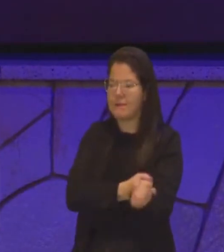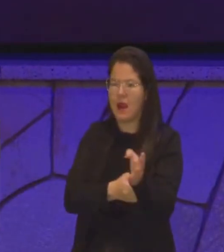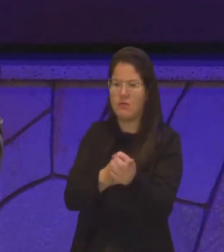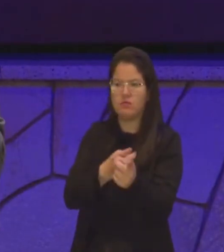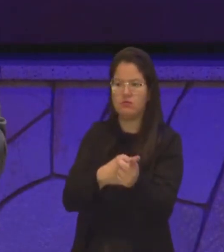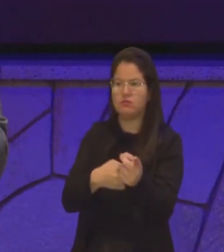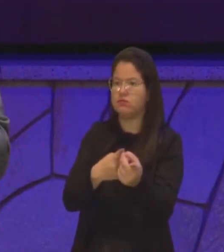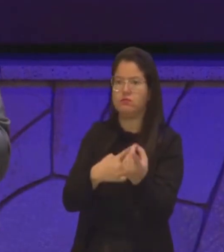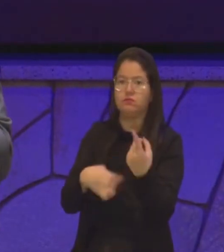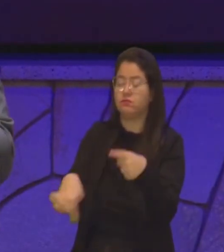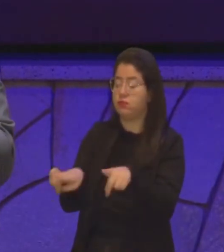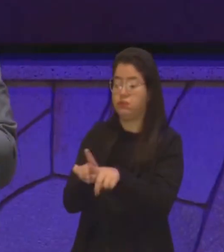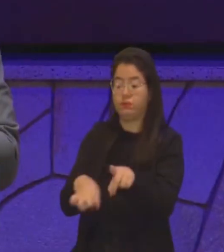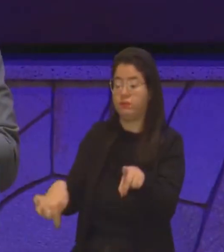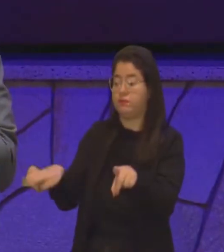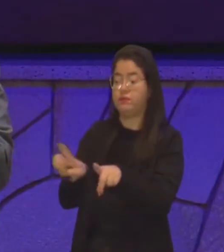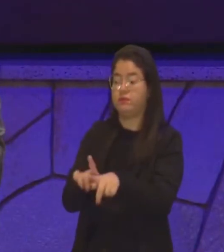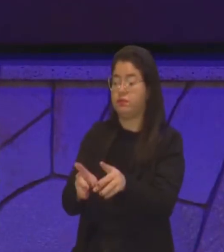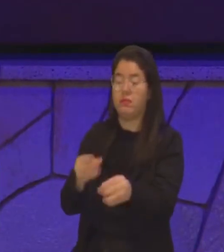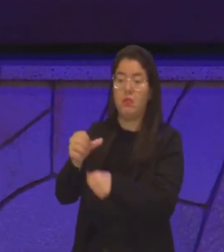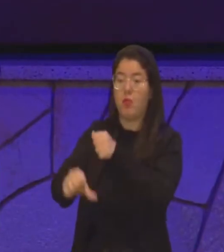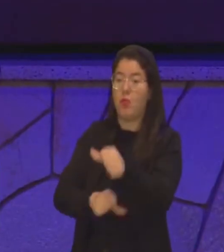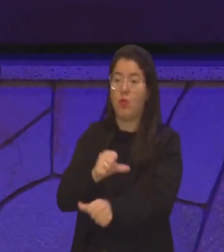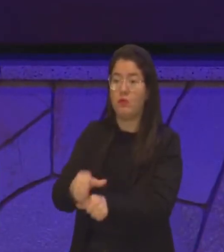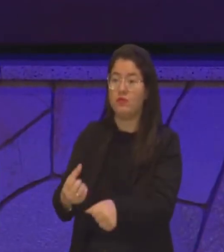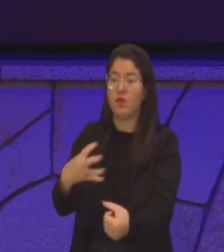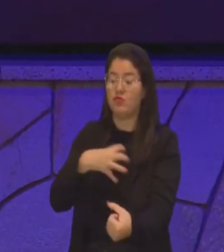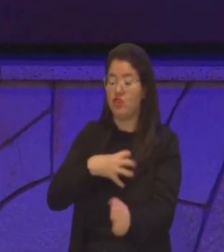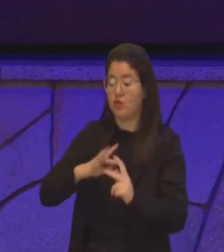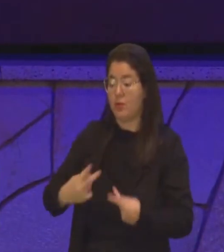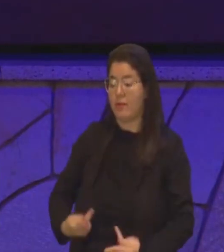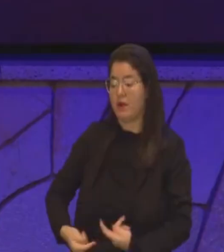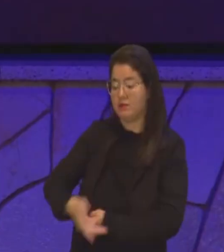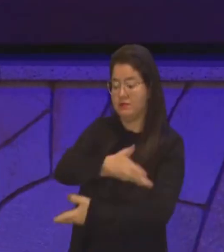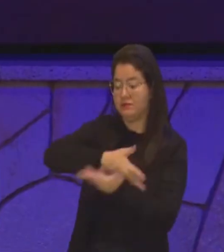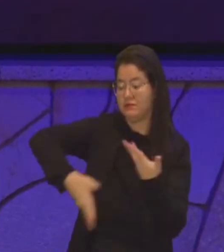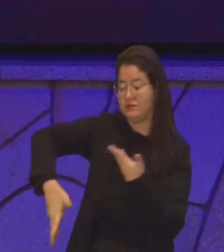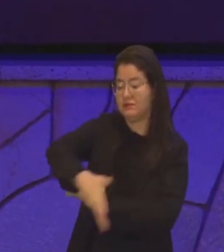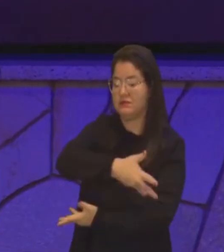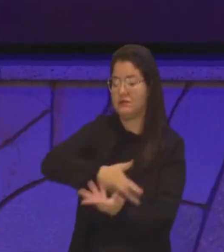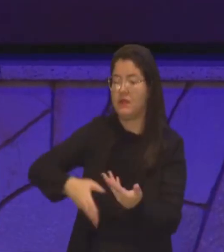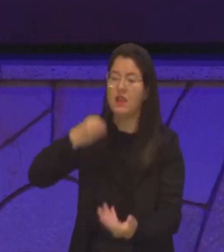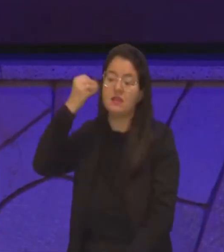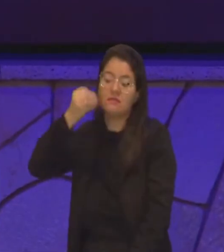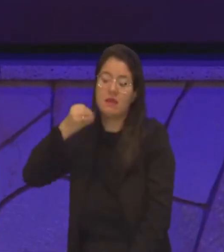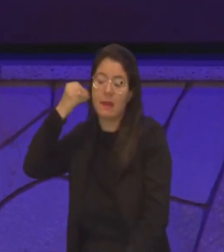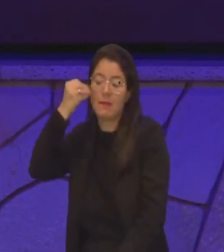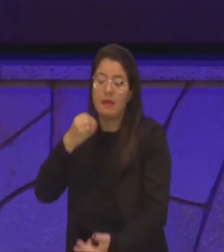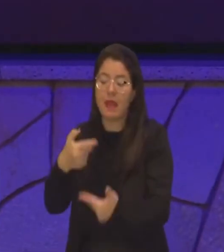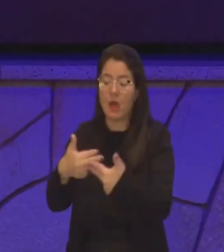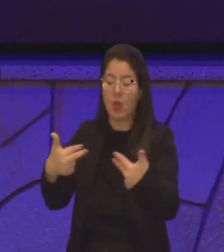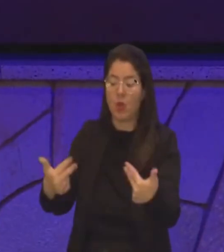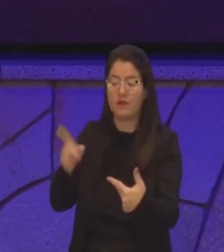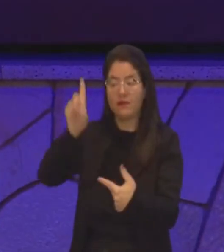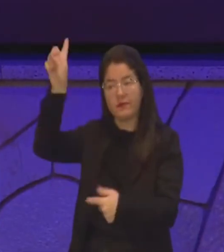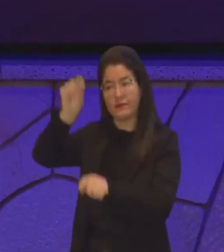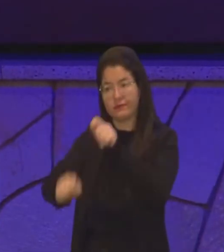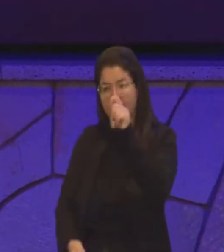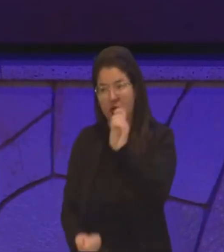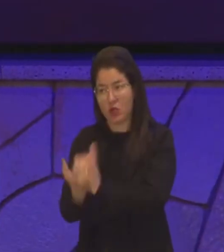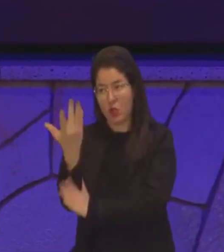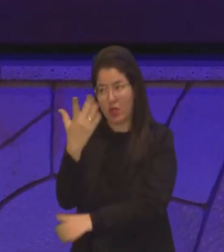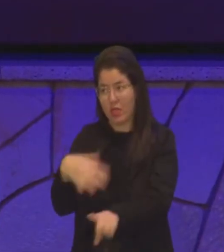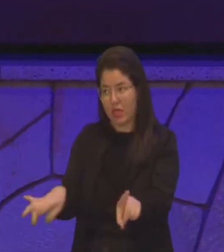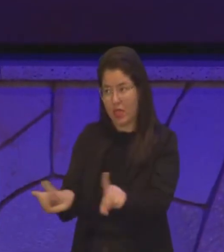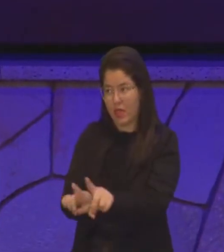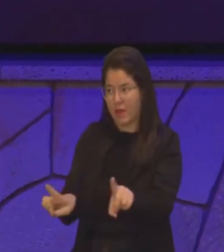ser humano tem interagido, vivido e usufruído das coisas que Deus criou.